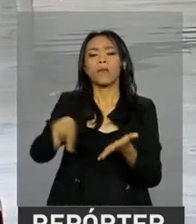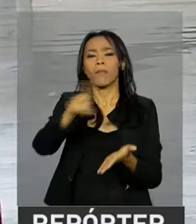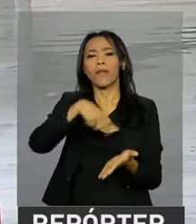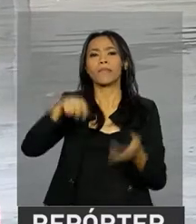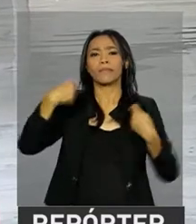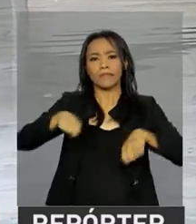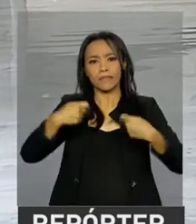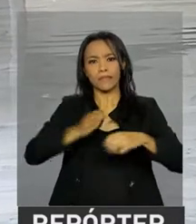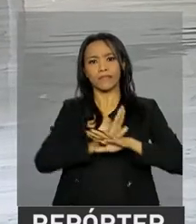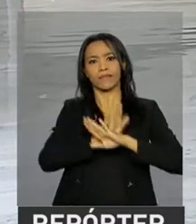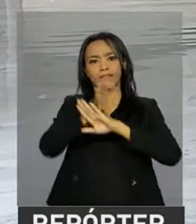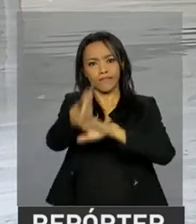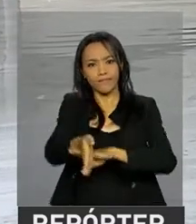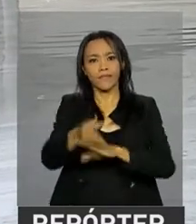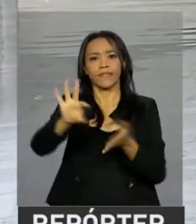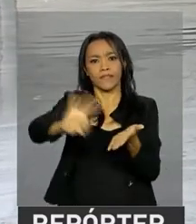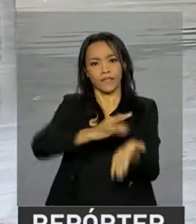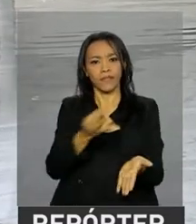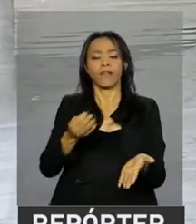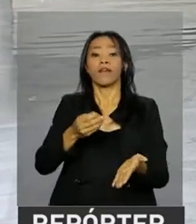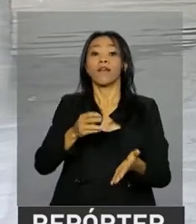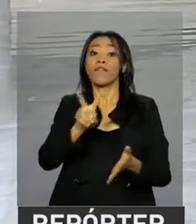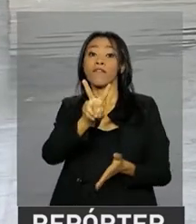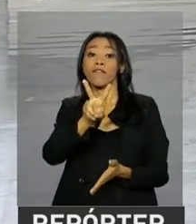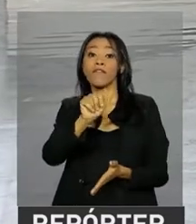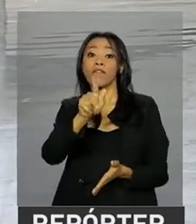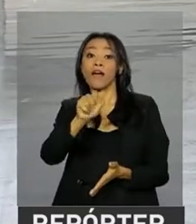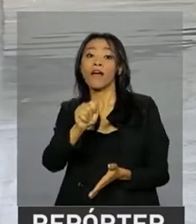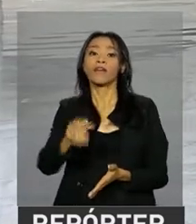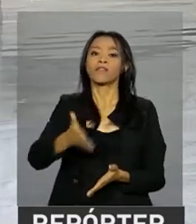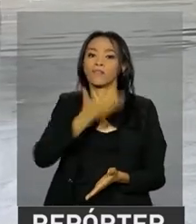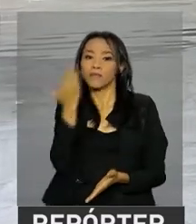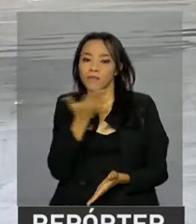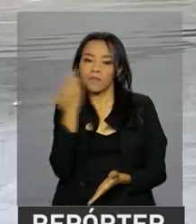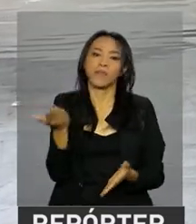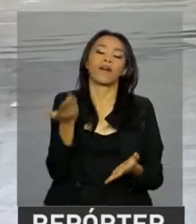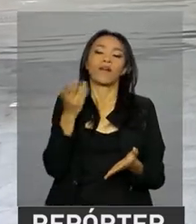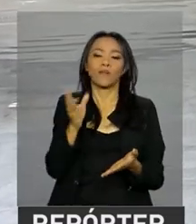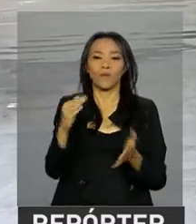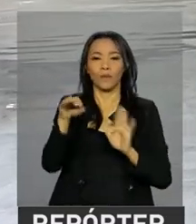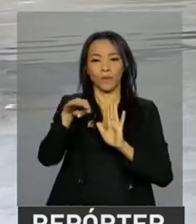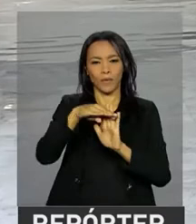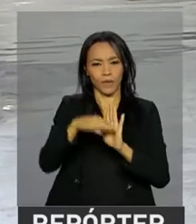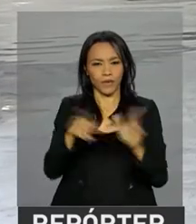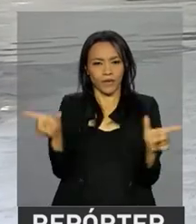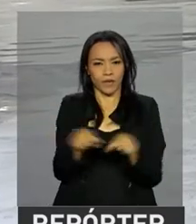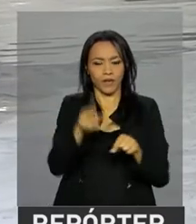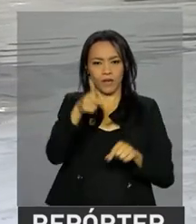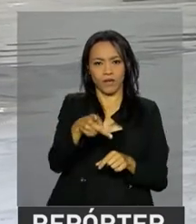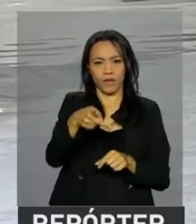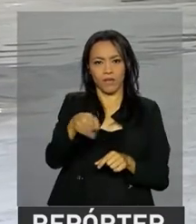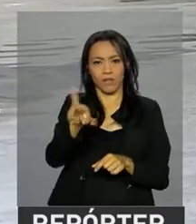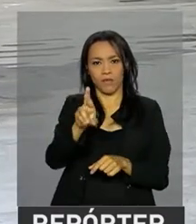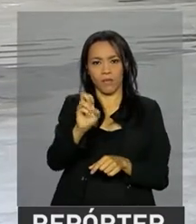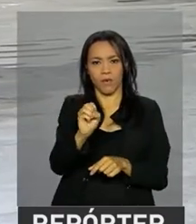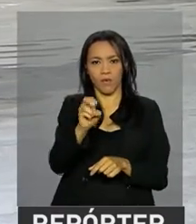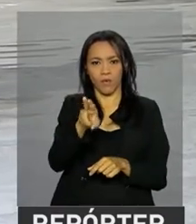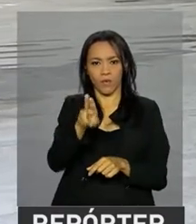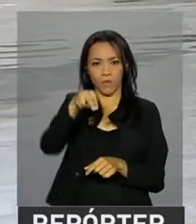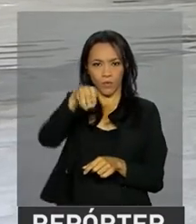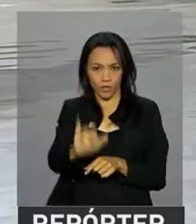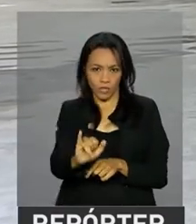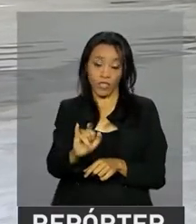se inscreverem a uma das vagas remanescentes do ProUni, Programa Universidade para Todos, que oferta bolsas de estudo integrais